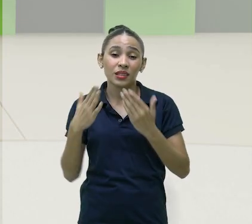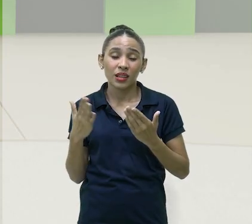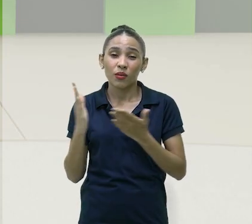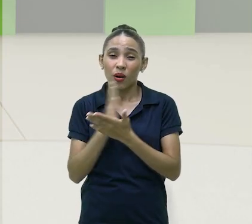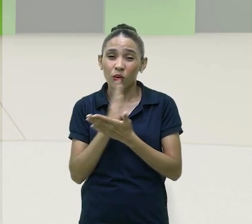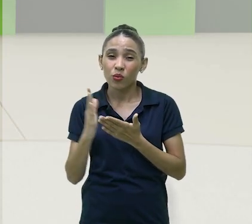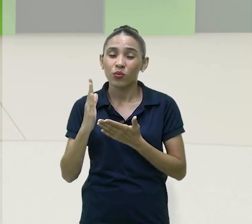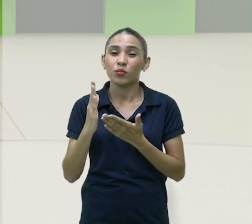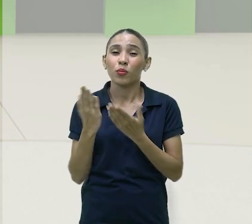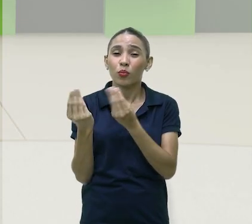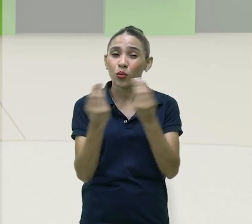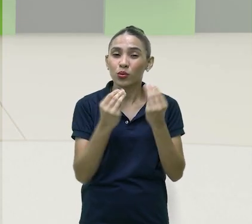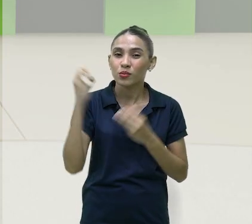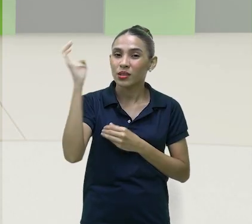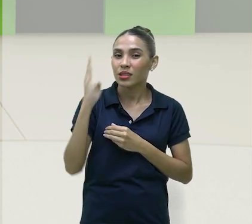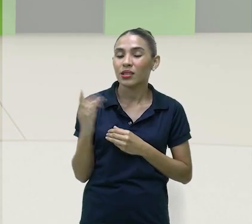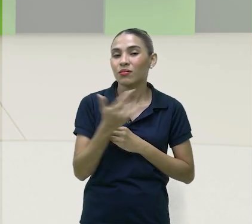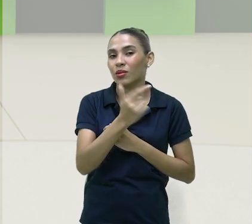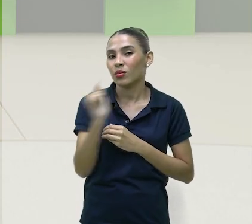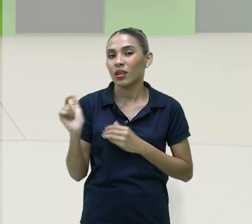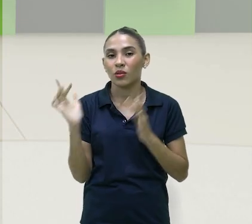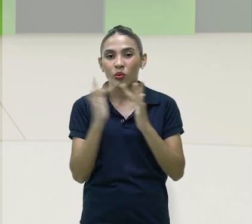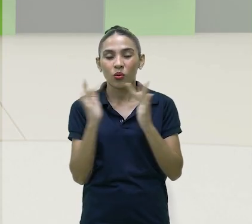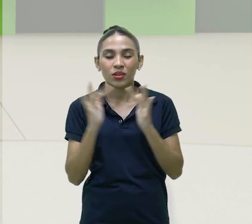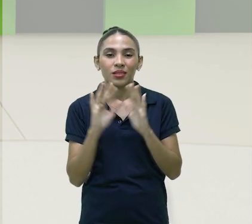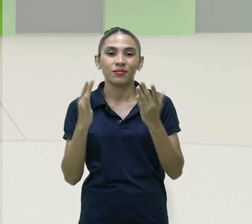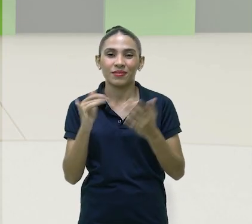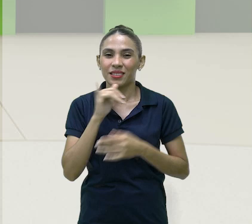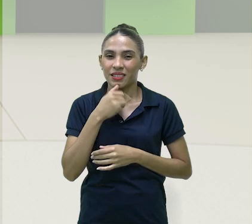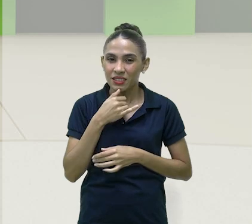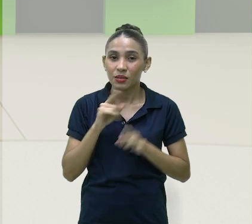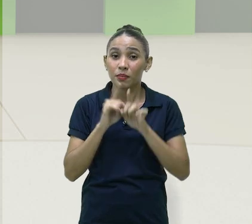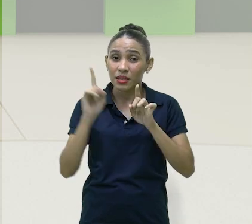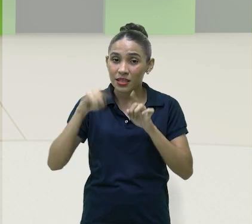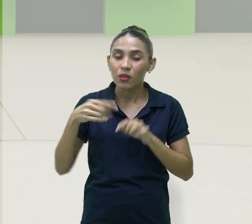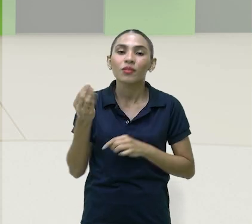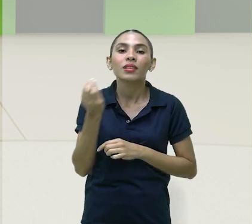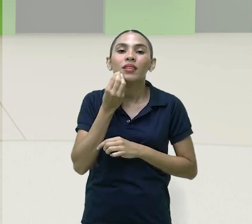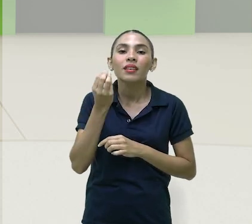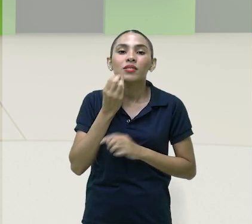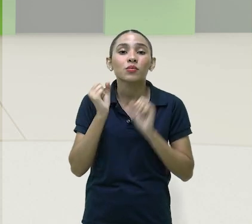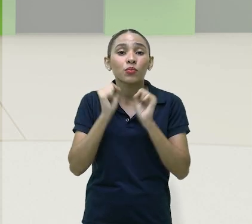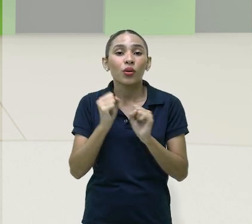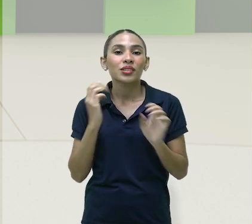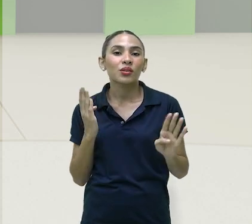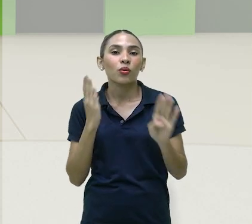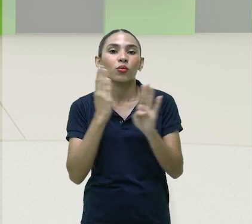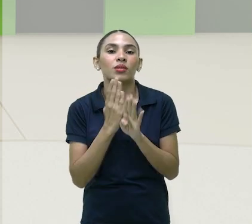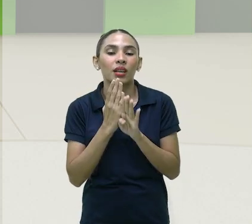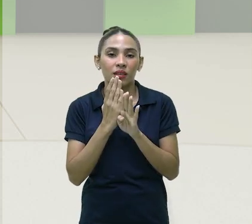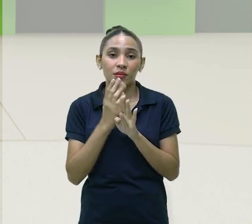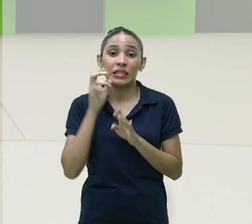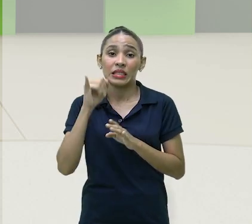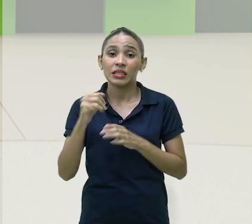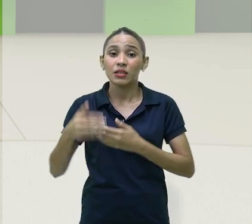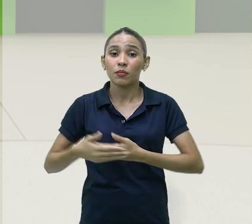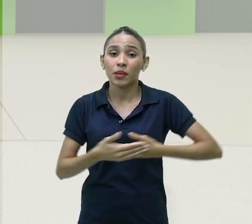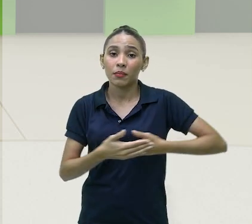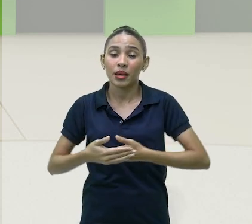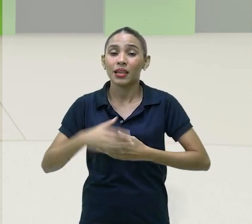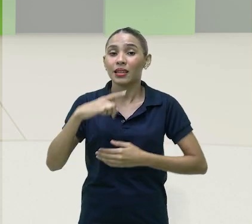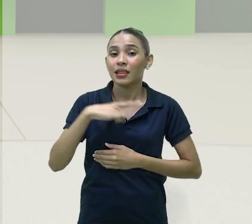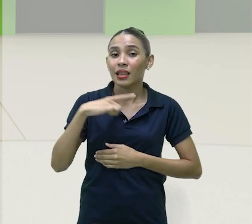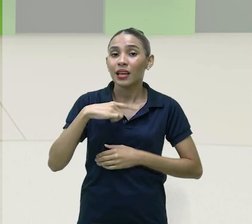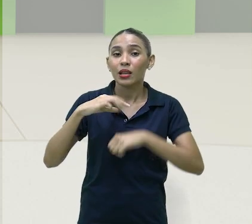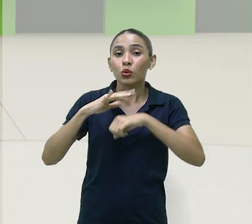muitos brasileiros não tenham acesso a ele, infelizmente, mas é um teste que você pode detectar no bebê para saber exatamente